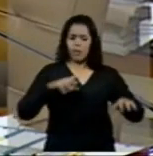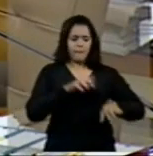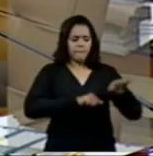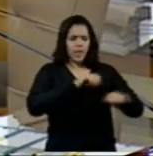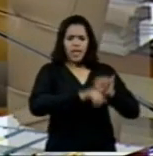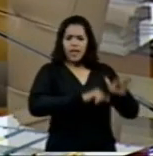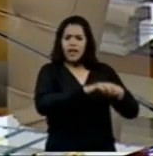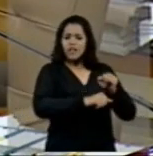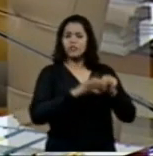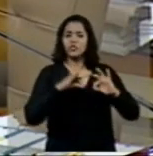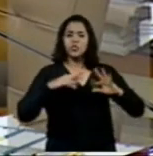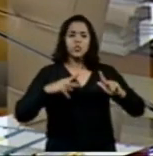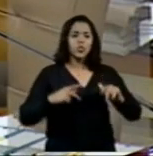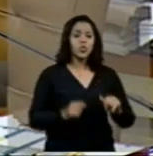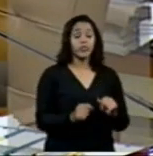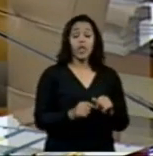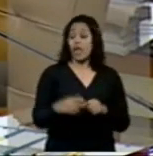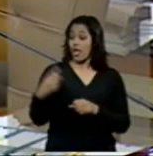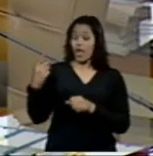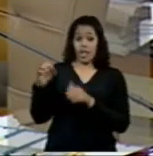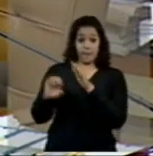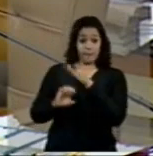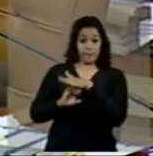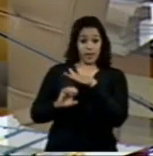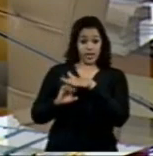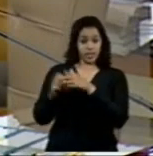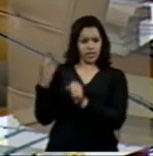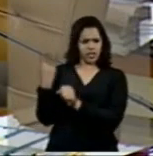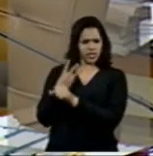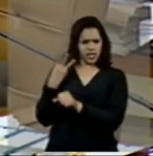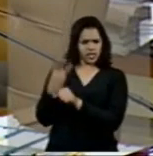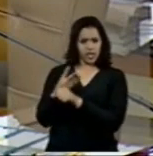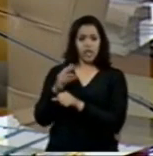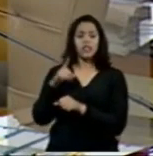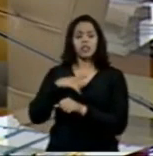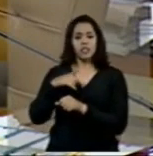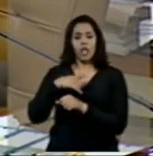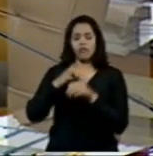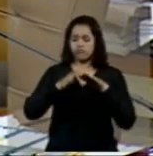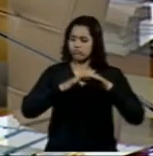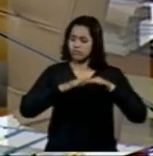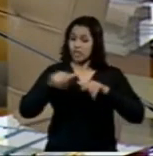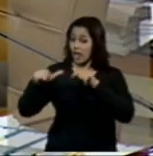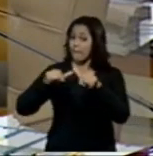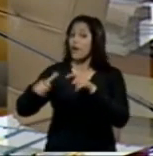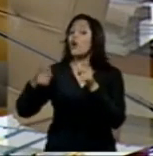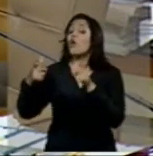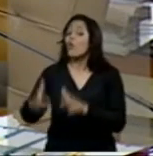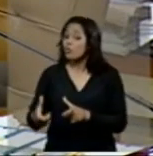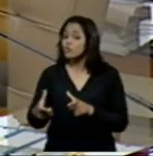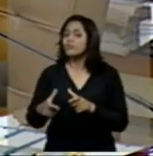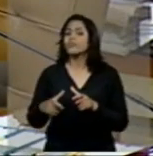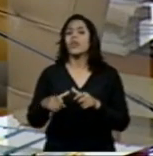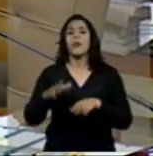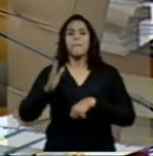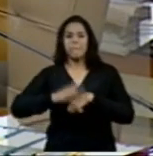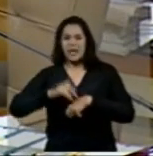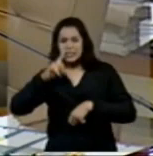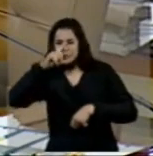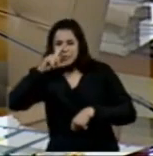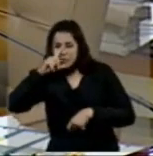às terceirizadas os trabalhos em local de relevo acentuado e em atividades mais